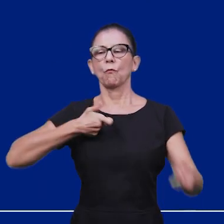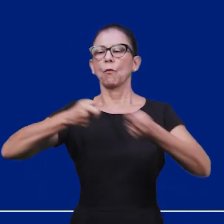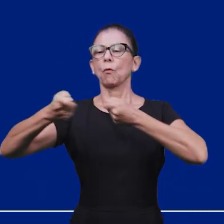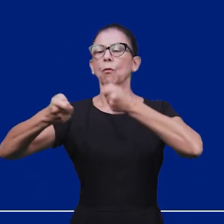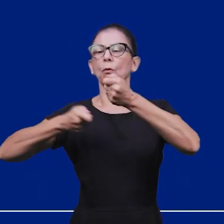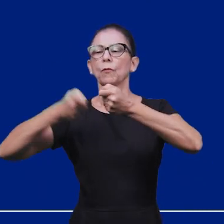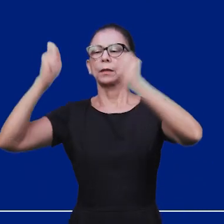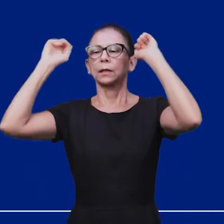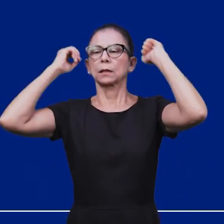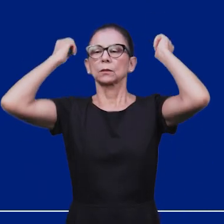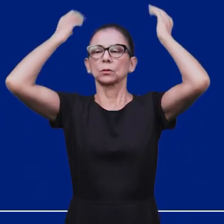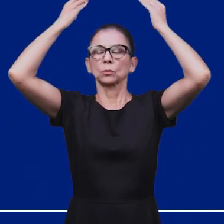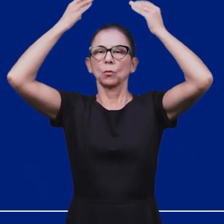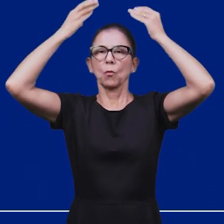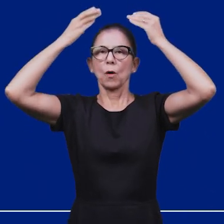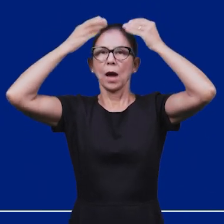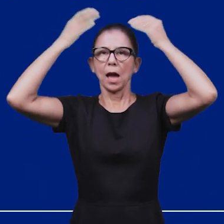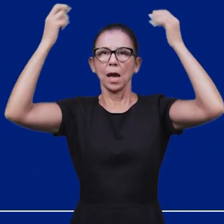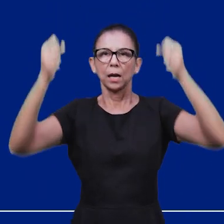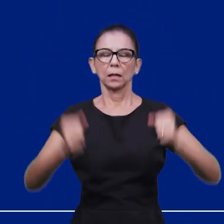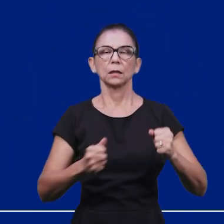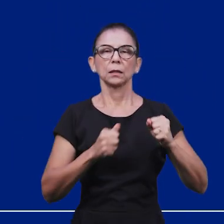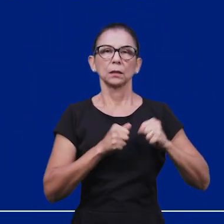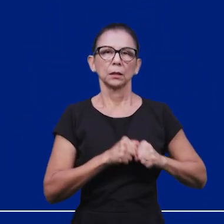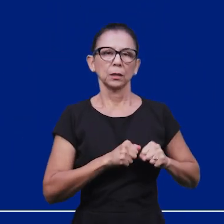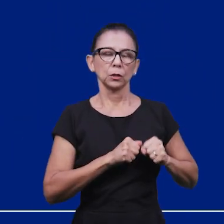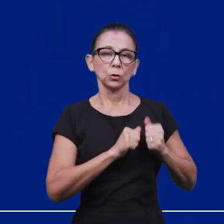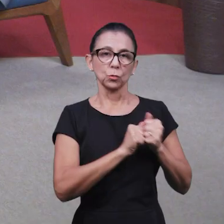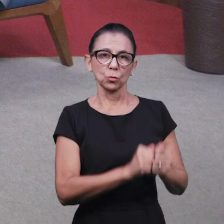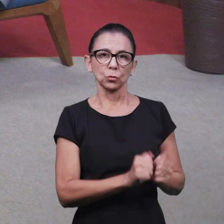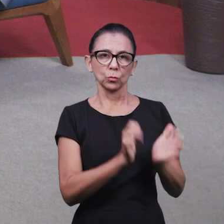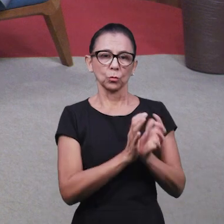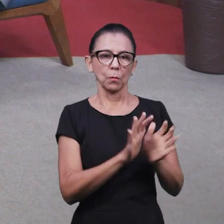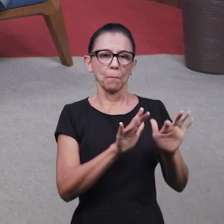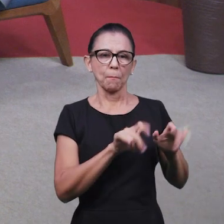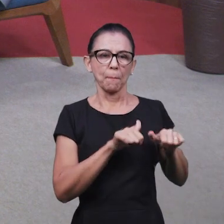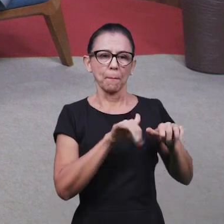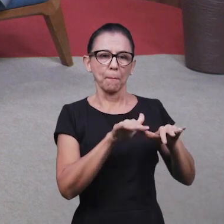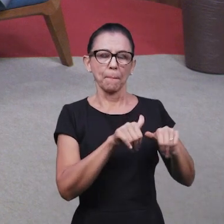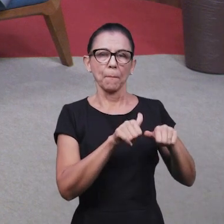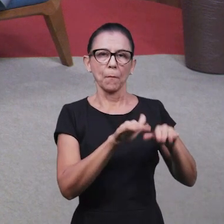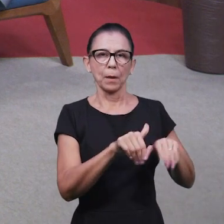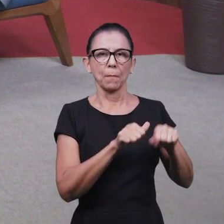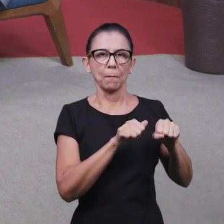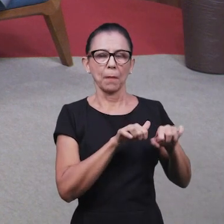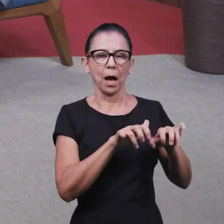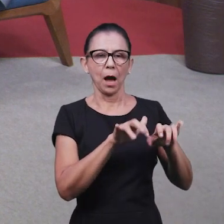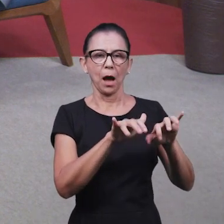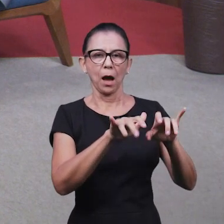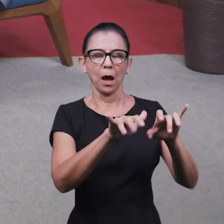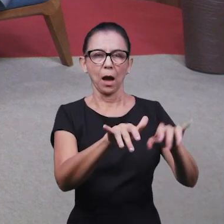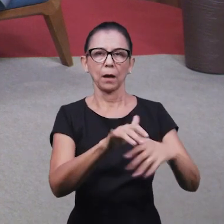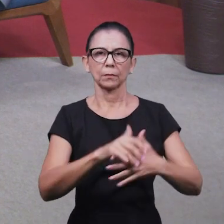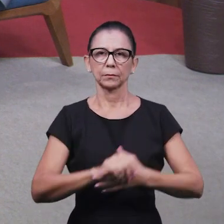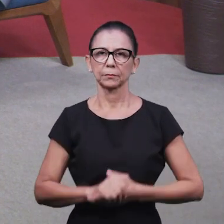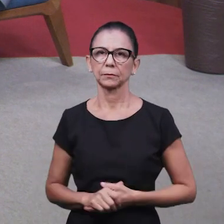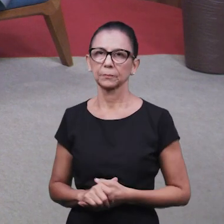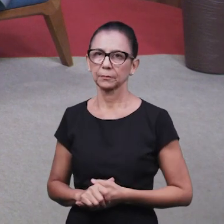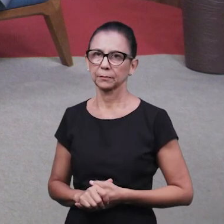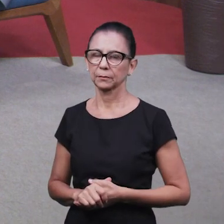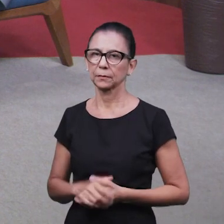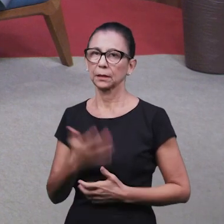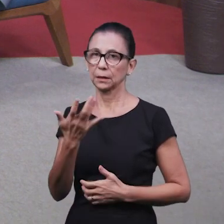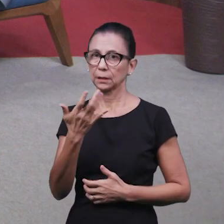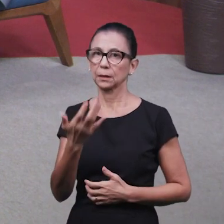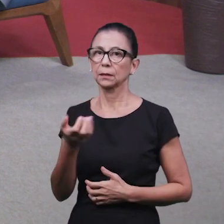que corressem adiante dele. Qual a diferença, então, da oposição de Absalão para a oposição de Adonias? Tem uma diferença, pastor Josias,